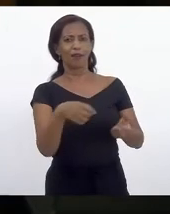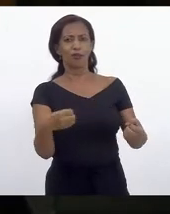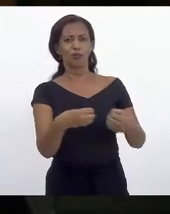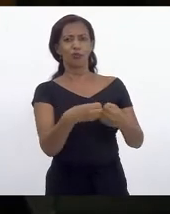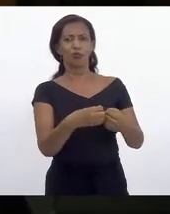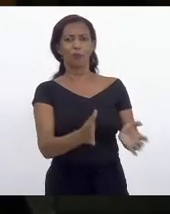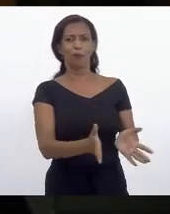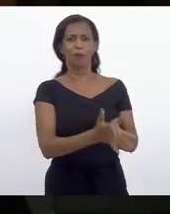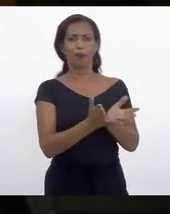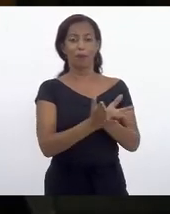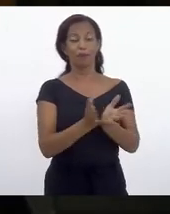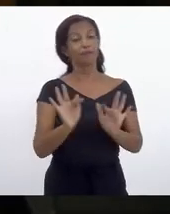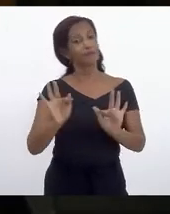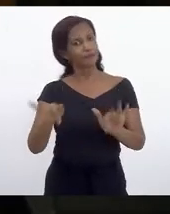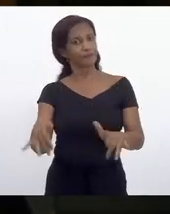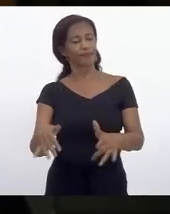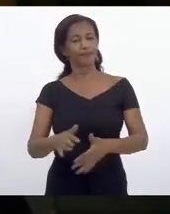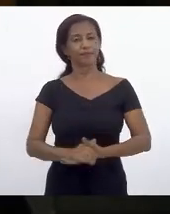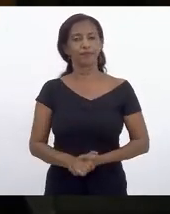favorecidos. E terminando,